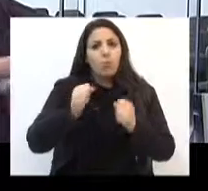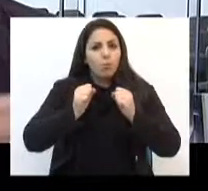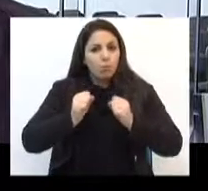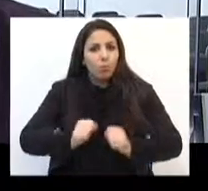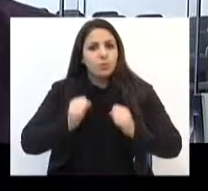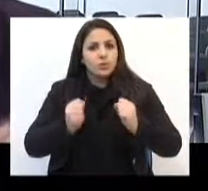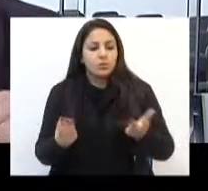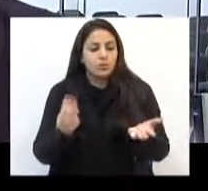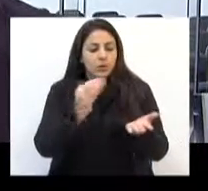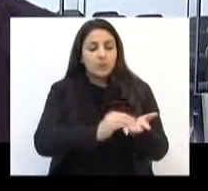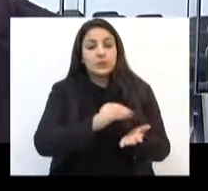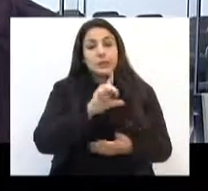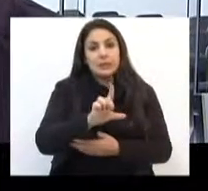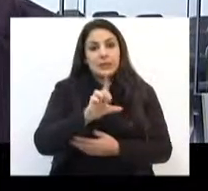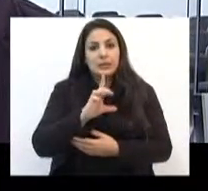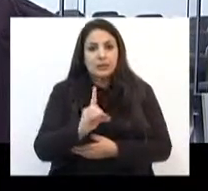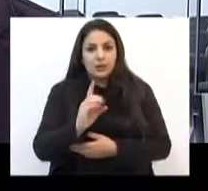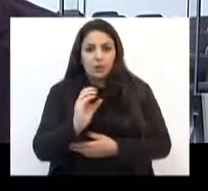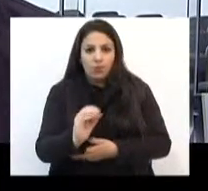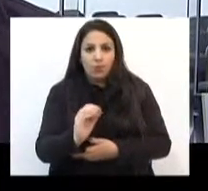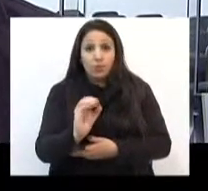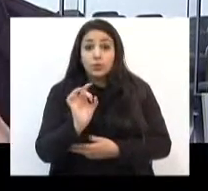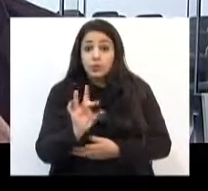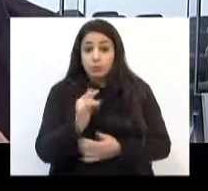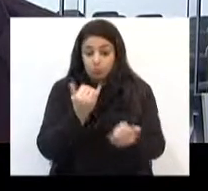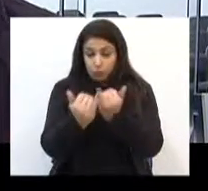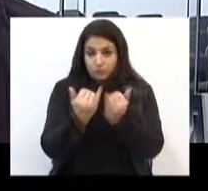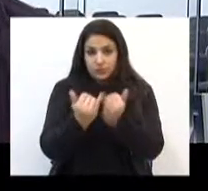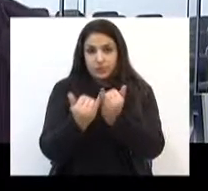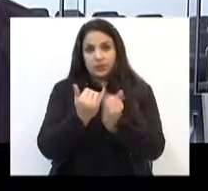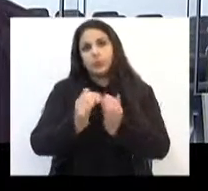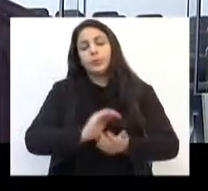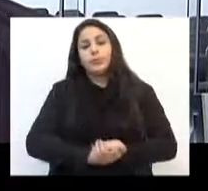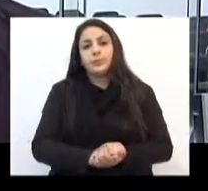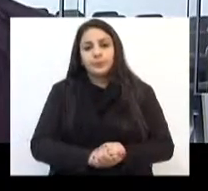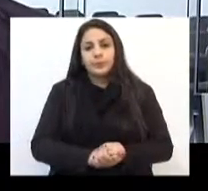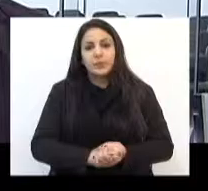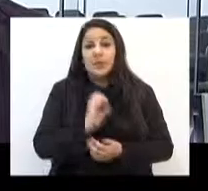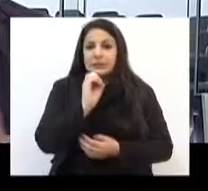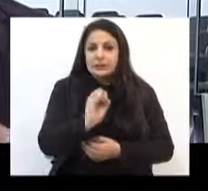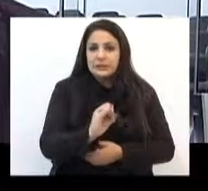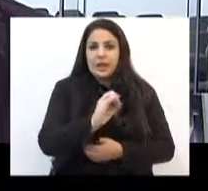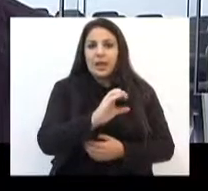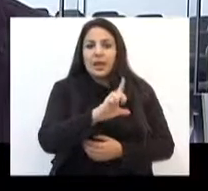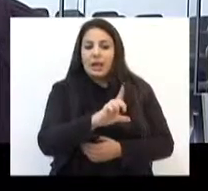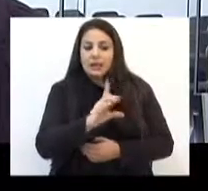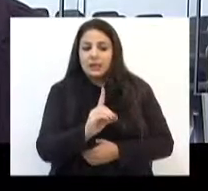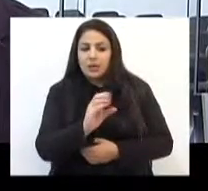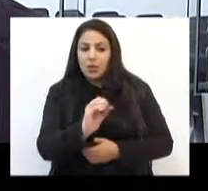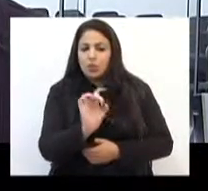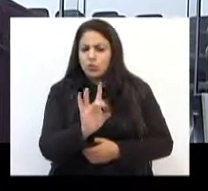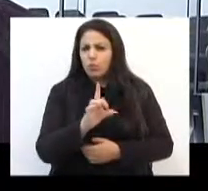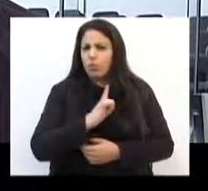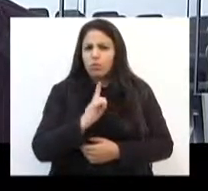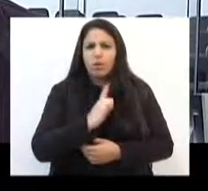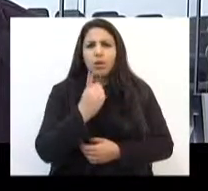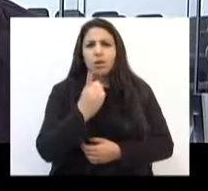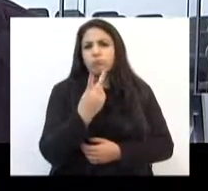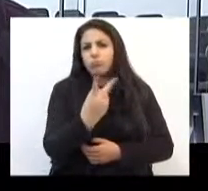o prazo para o recebimento das sugestões, que poderão ser incluídas no projeto, inicia no dia seguinte e